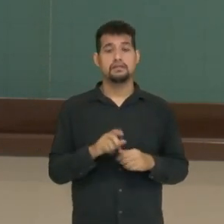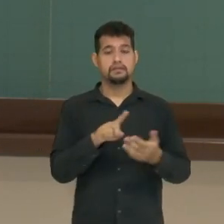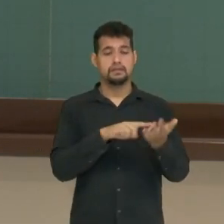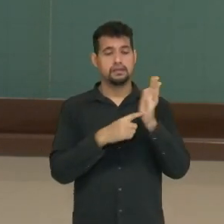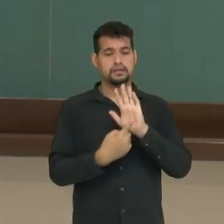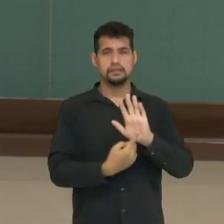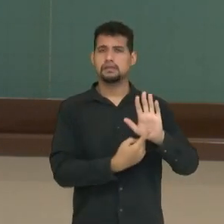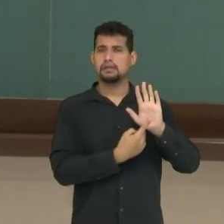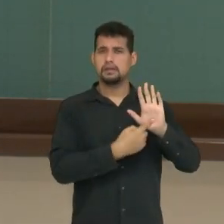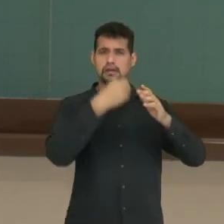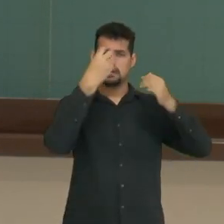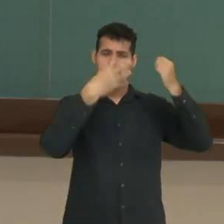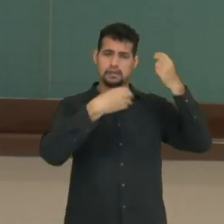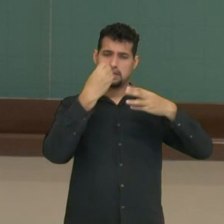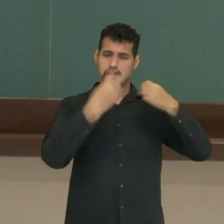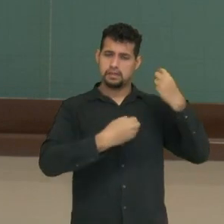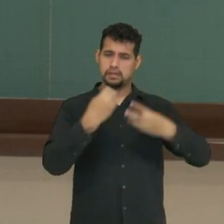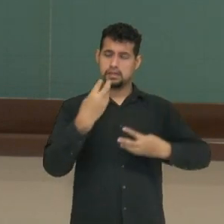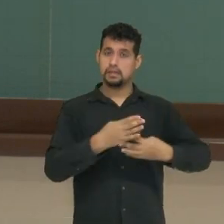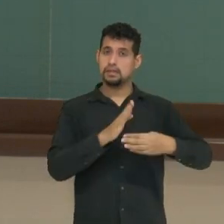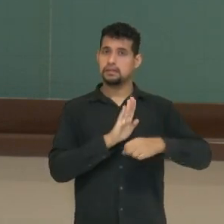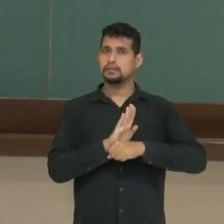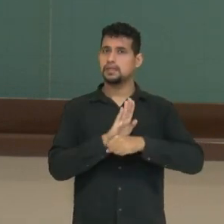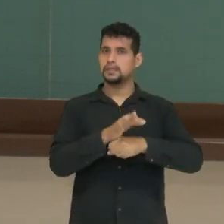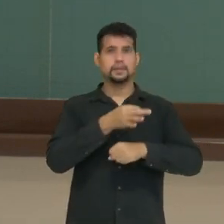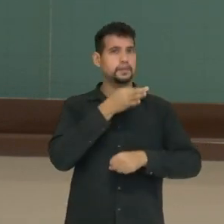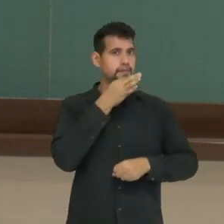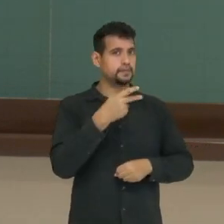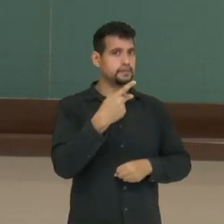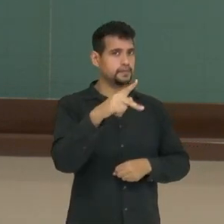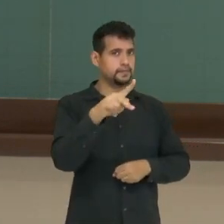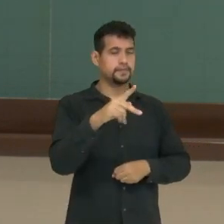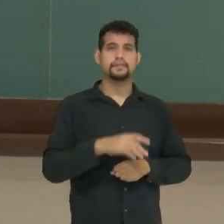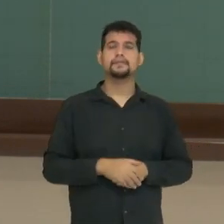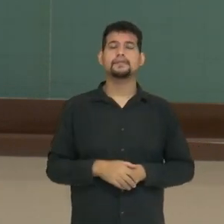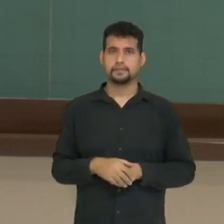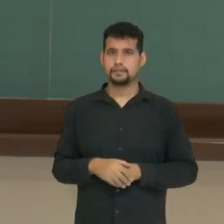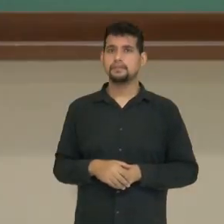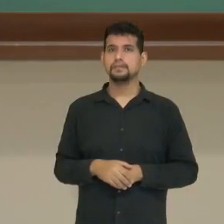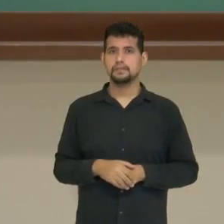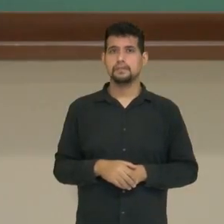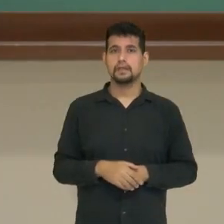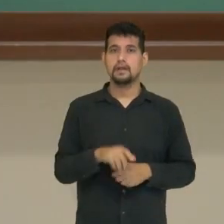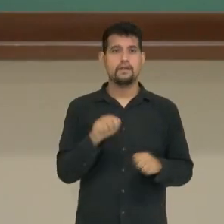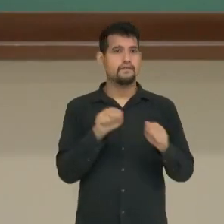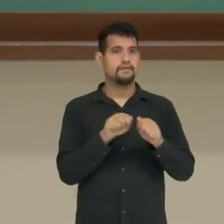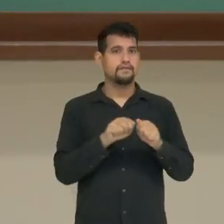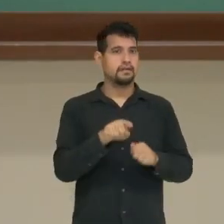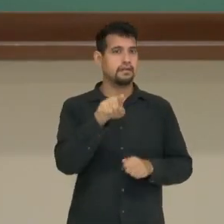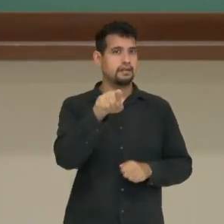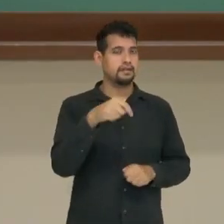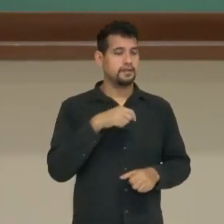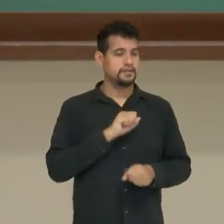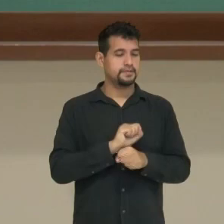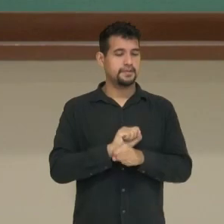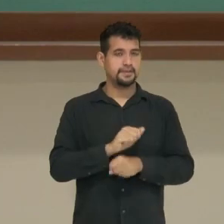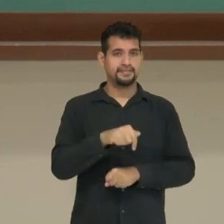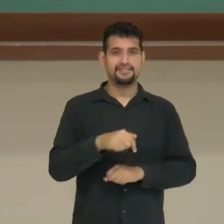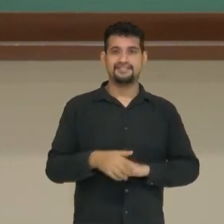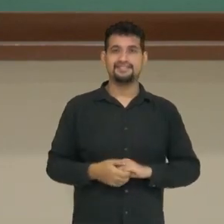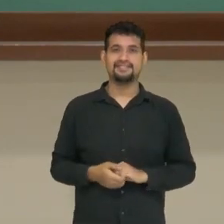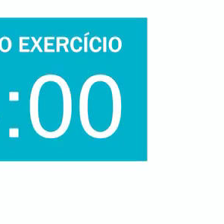apresentar argumentos que corroborem seu ponto de vista. Então, faz aí, que eu te aguardo